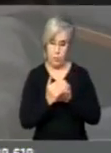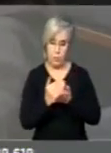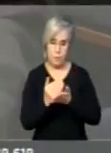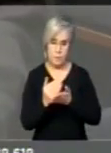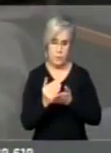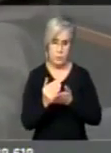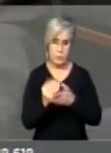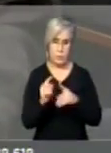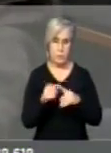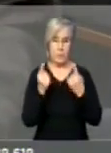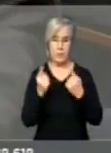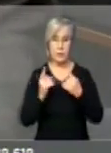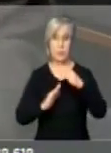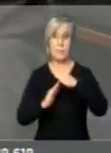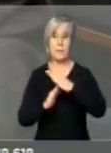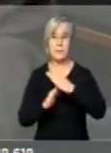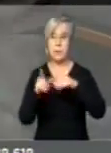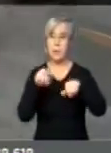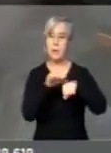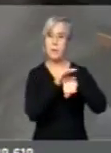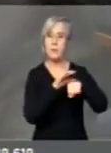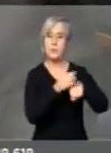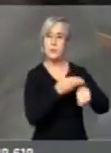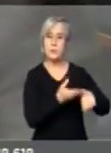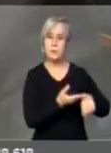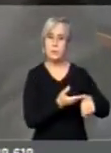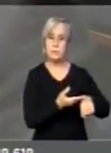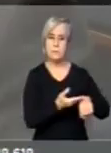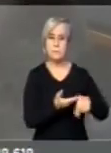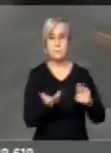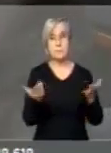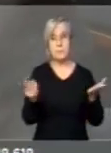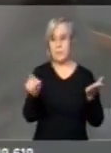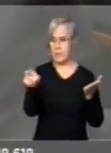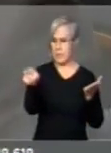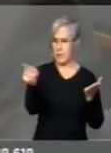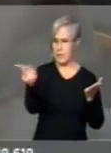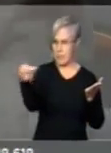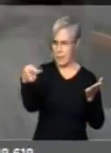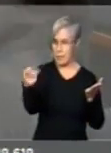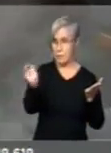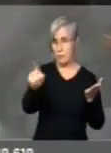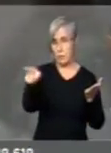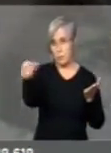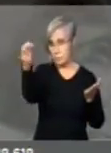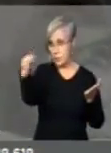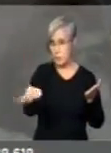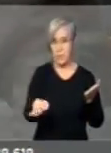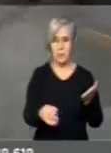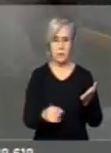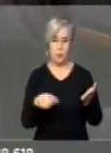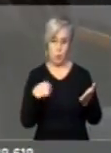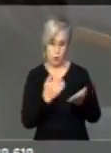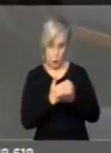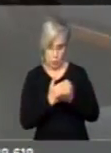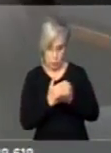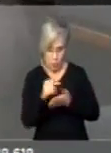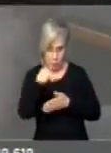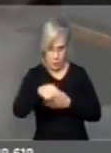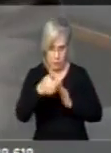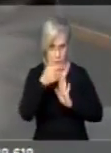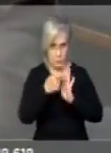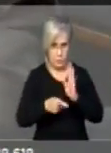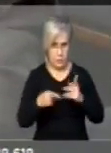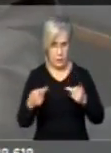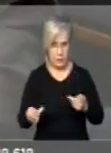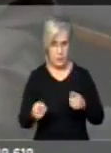o limite é a Constituição. Bom, ele está errado? Não. Nosso ponto de partida é este projeto,